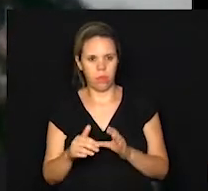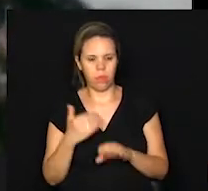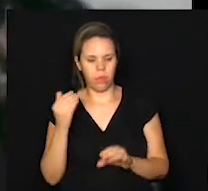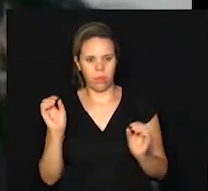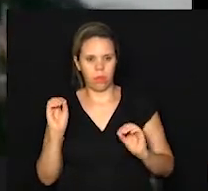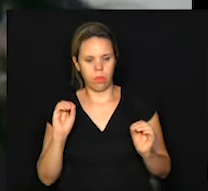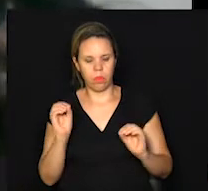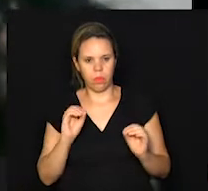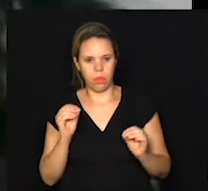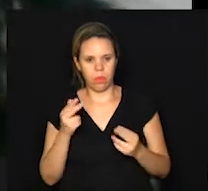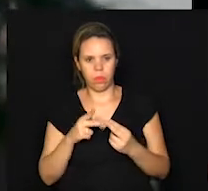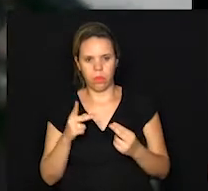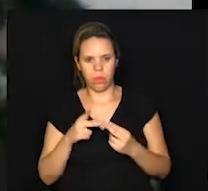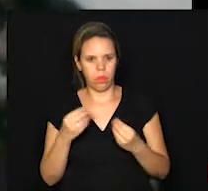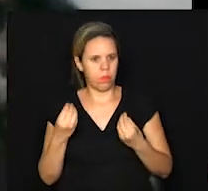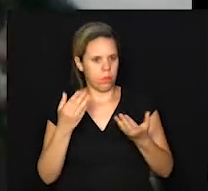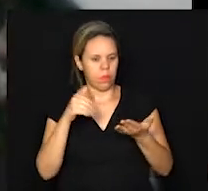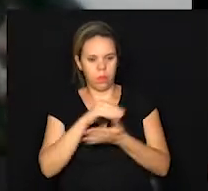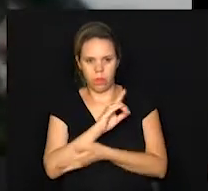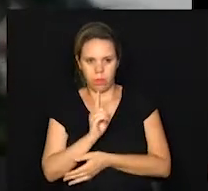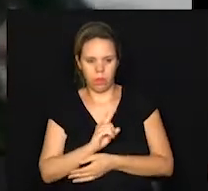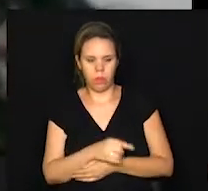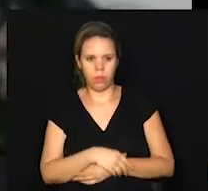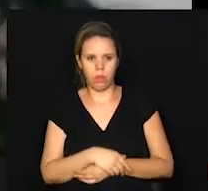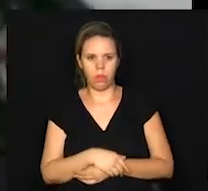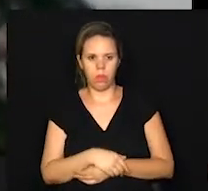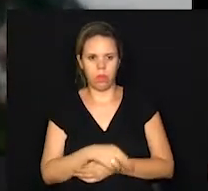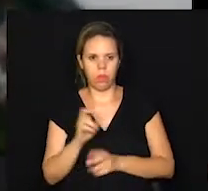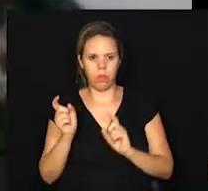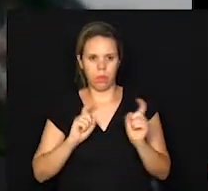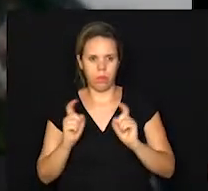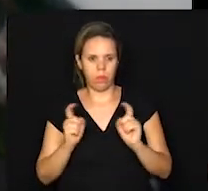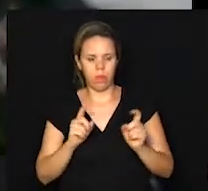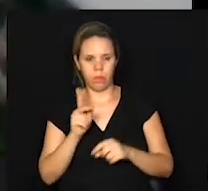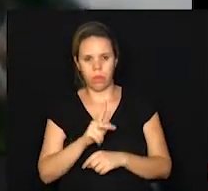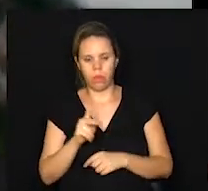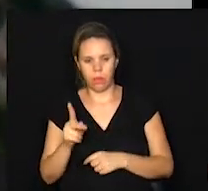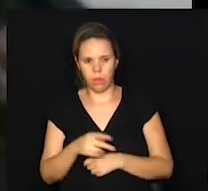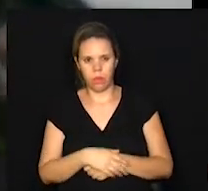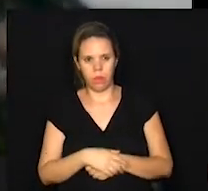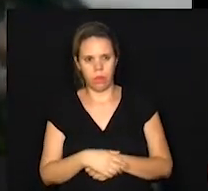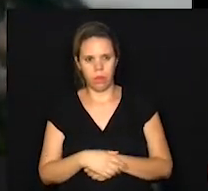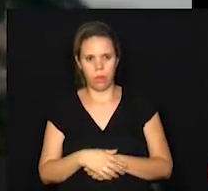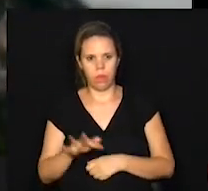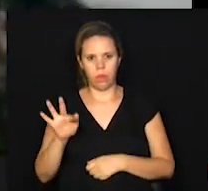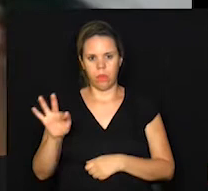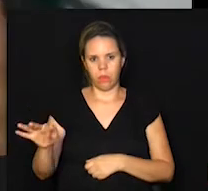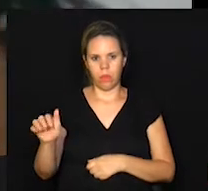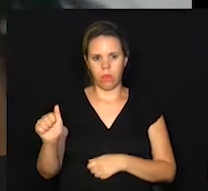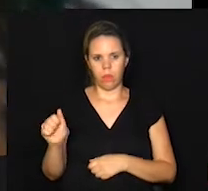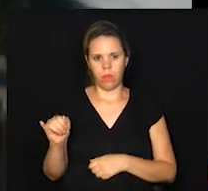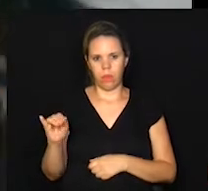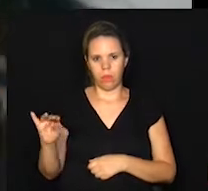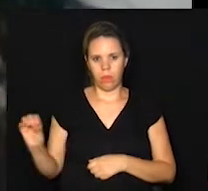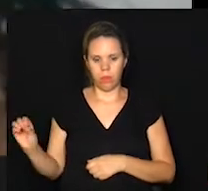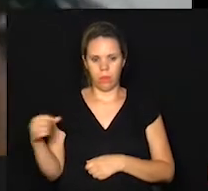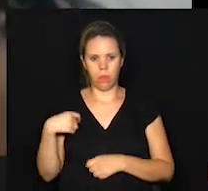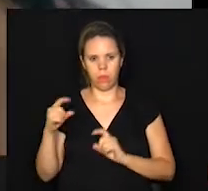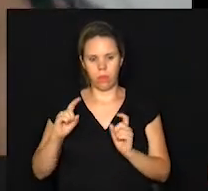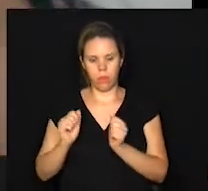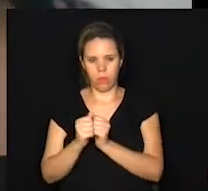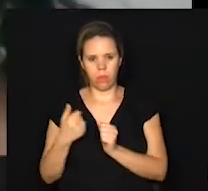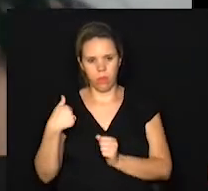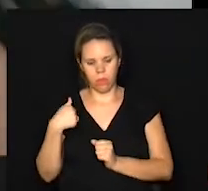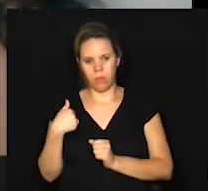claro para mim que ele não ia me demitir. Nas reuniões, e o professor Fábio não pode, porque ele nunca esteve em reunião comigo, mas